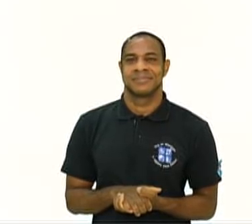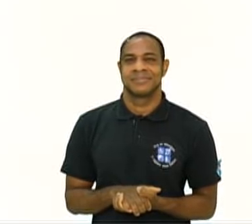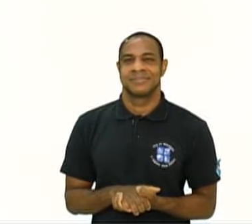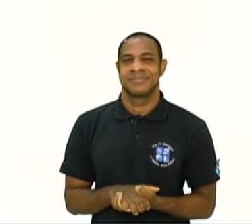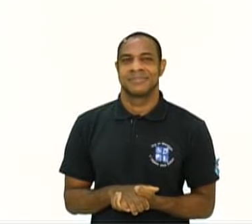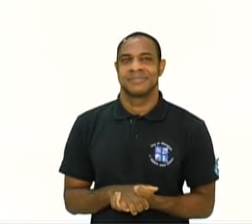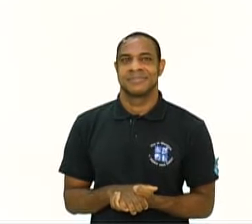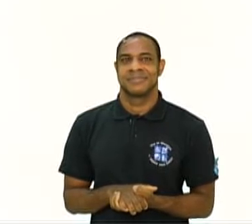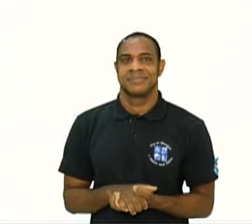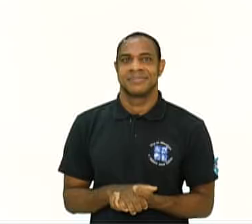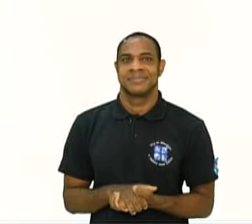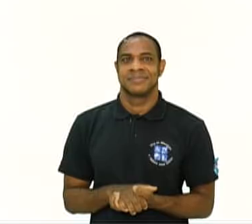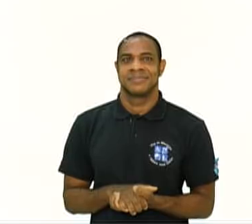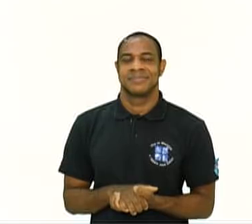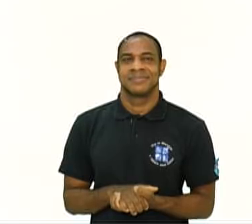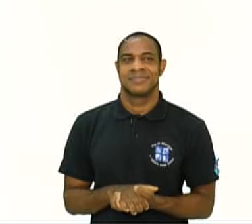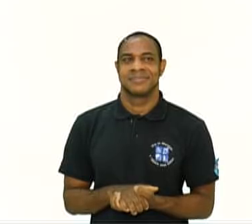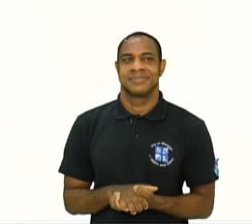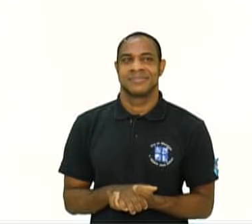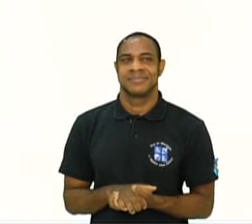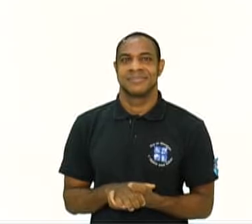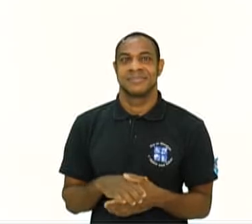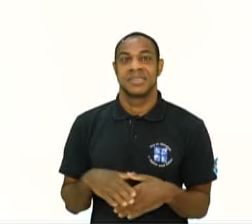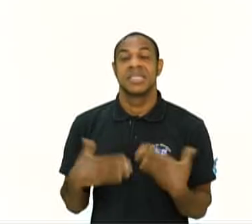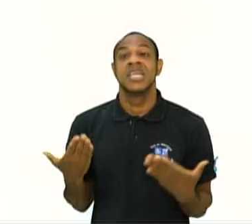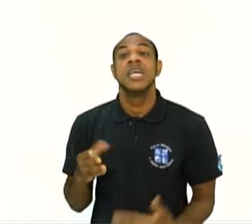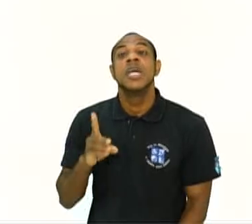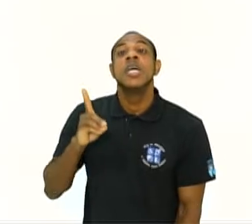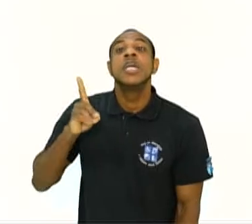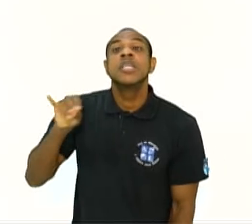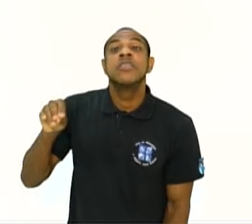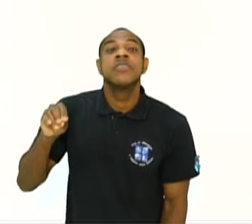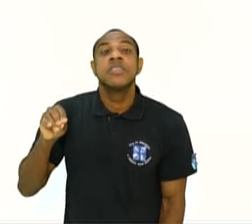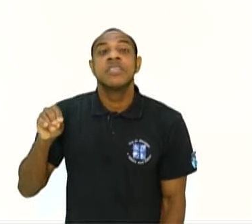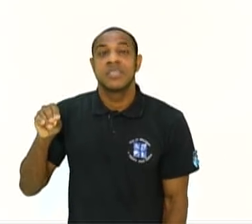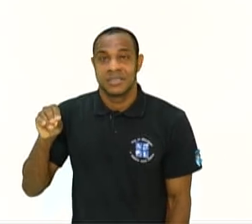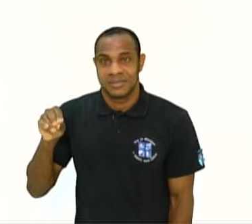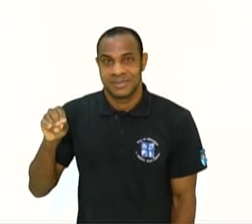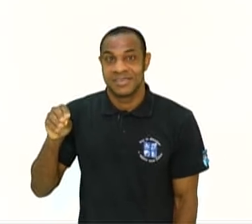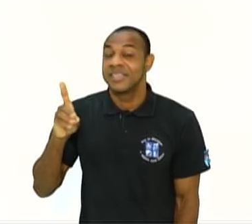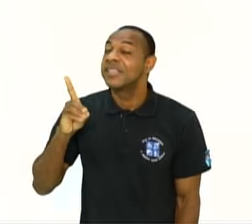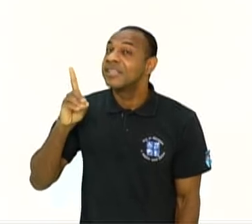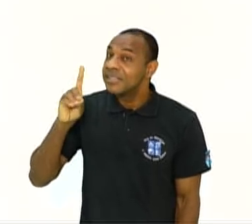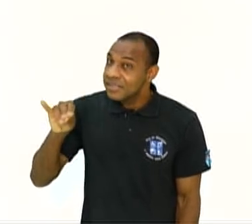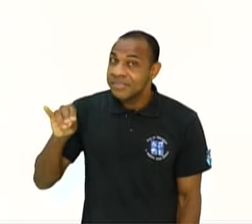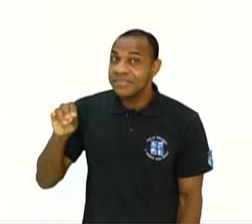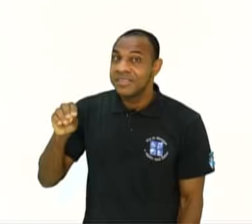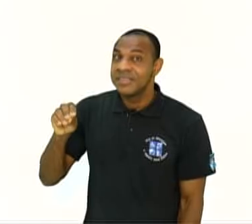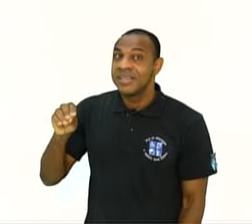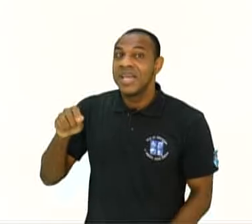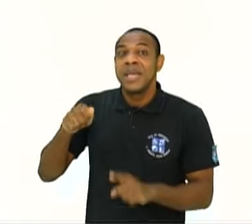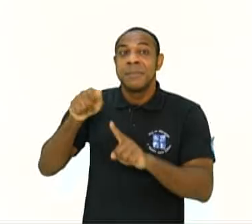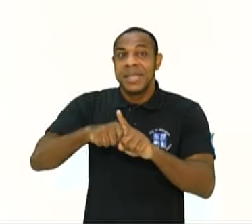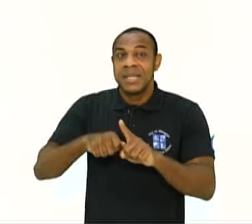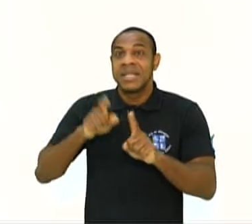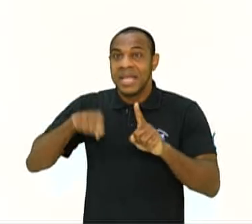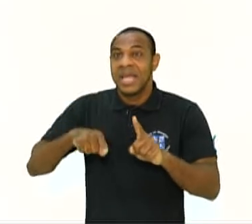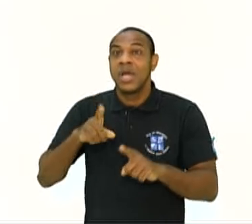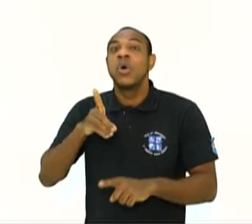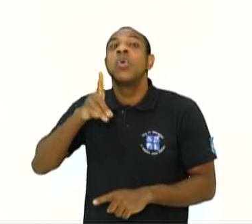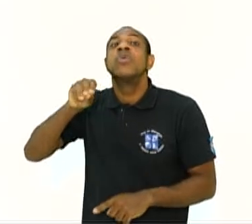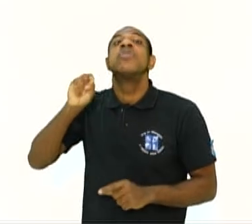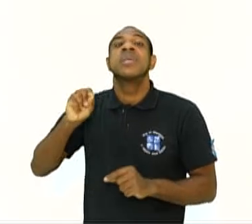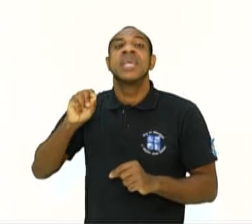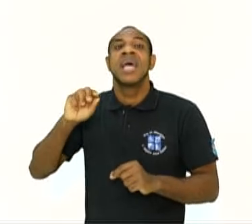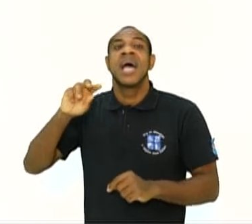31st, or on July 4th. Que data que nós comemoramos, que é comemorado o Halloween? E number 4,